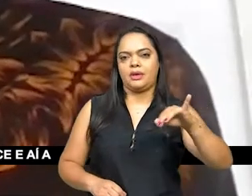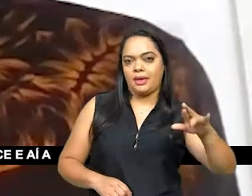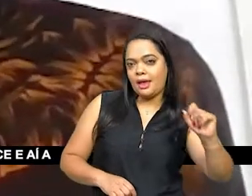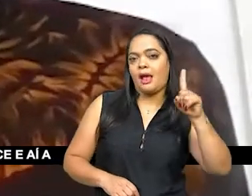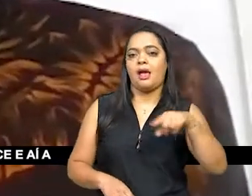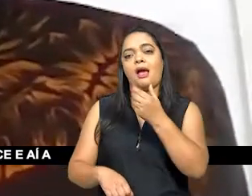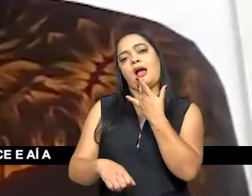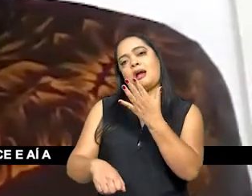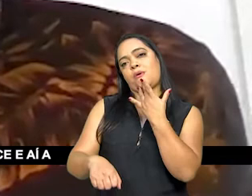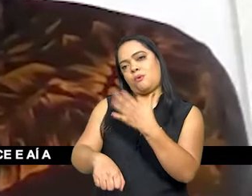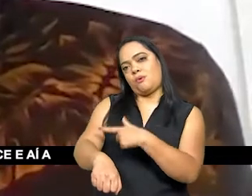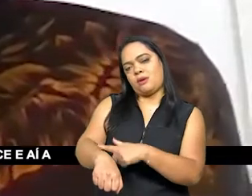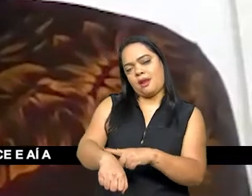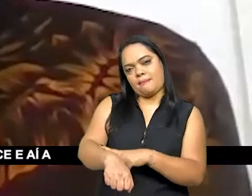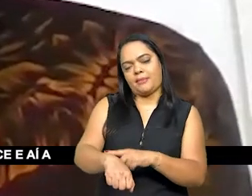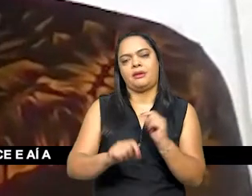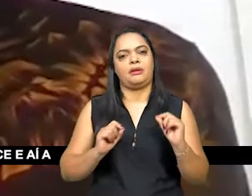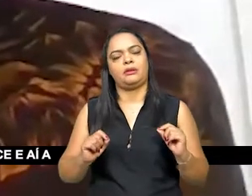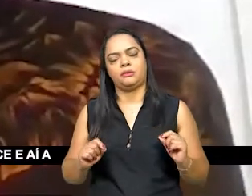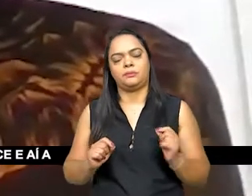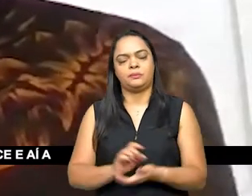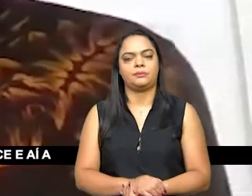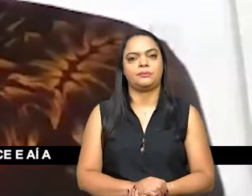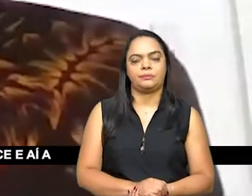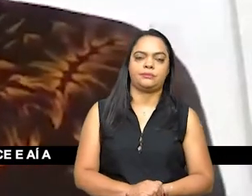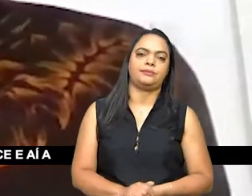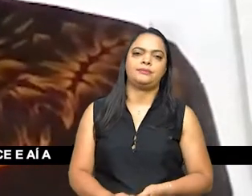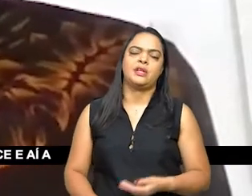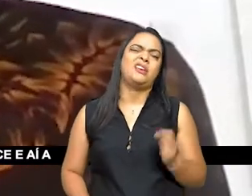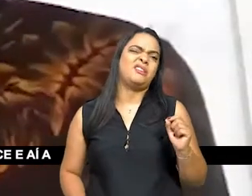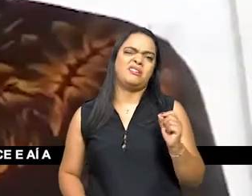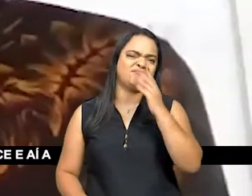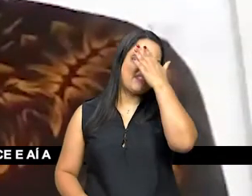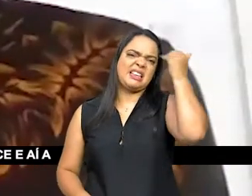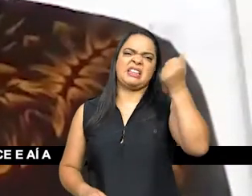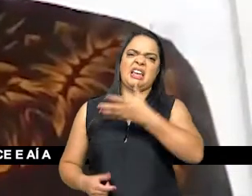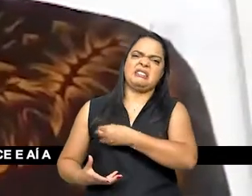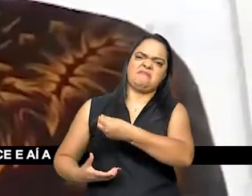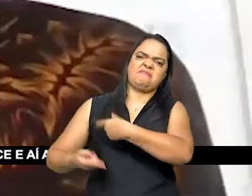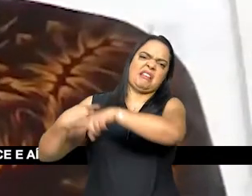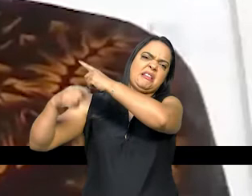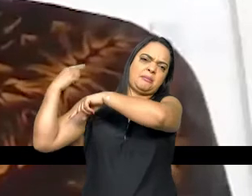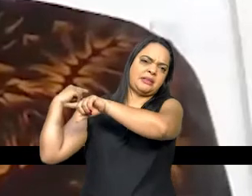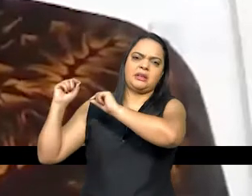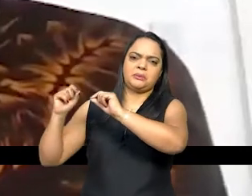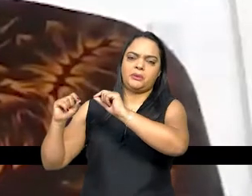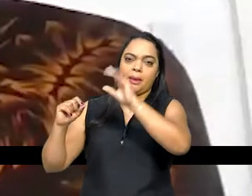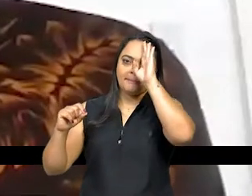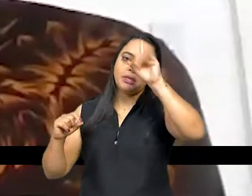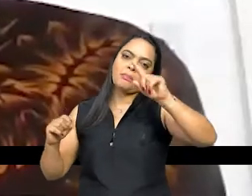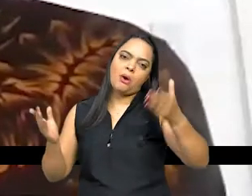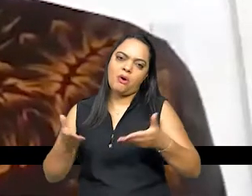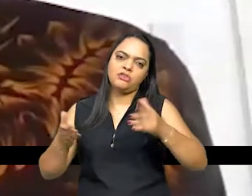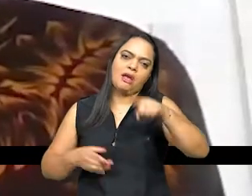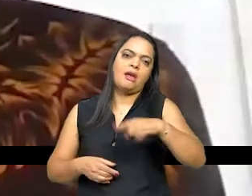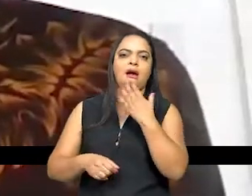gente passa a desconsiderar a origem, os antepassados, a cor prevalece. E aí a gente tem uma brancura no